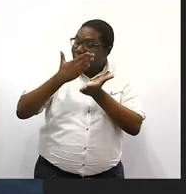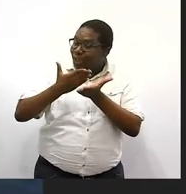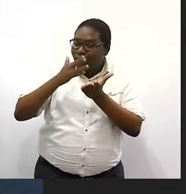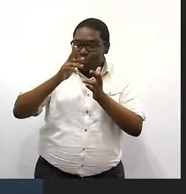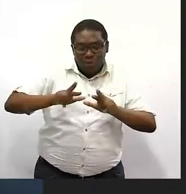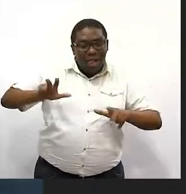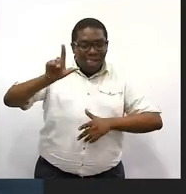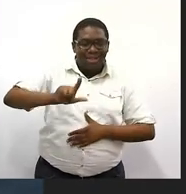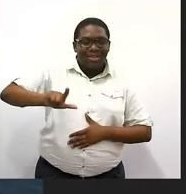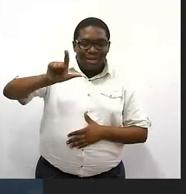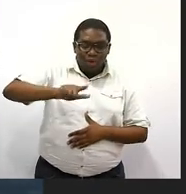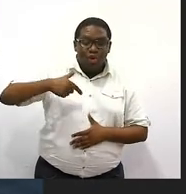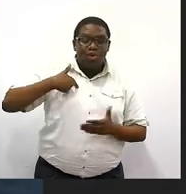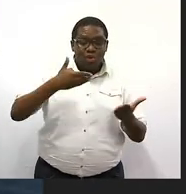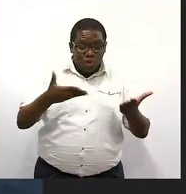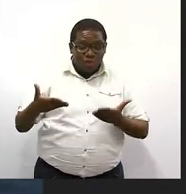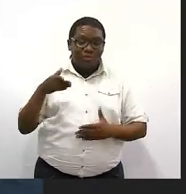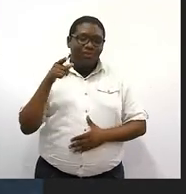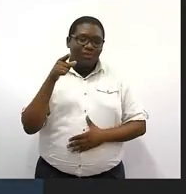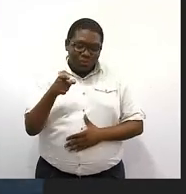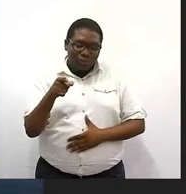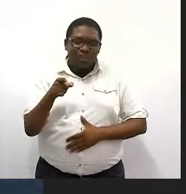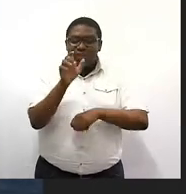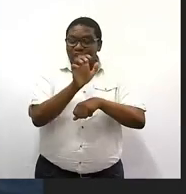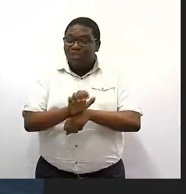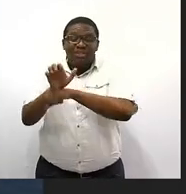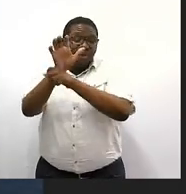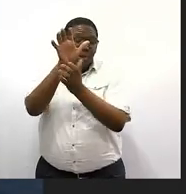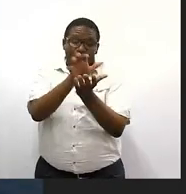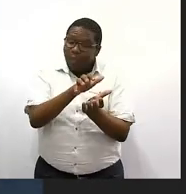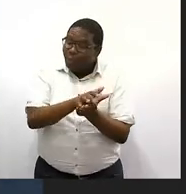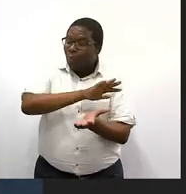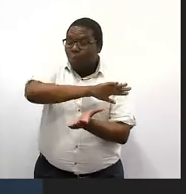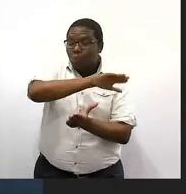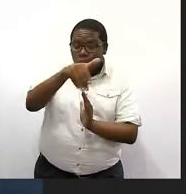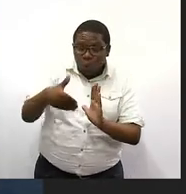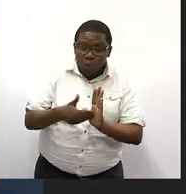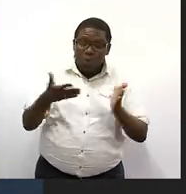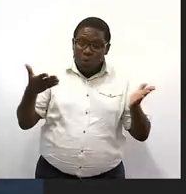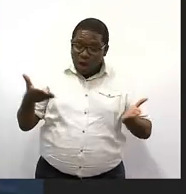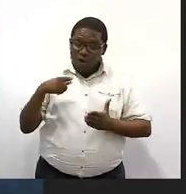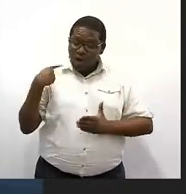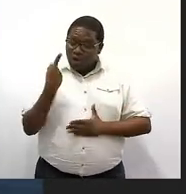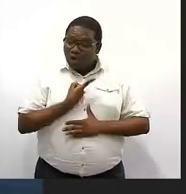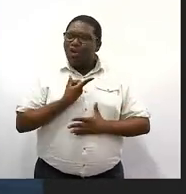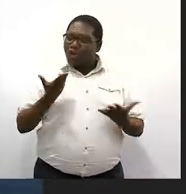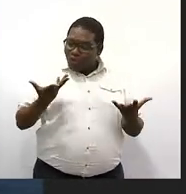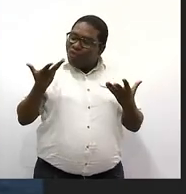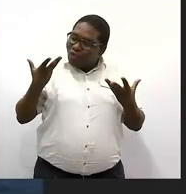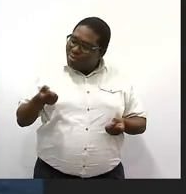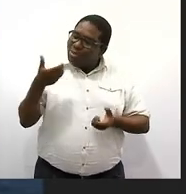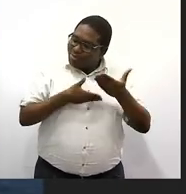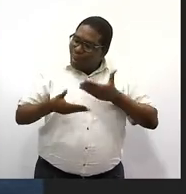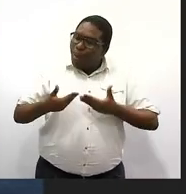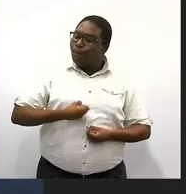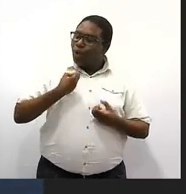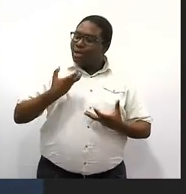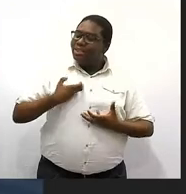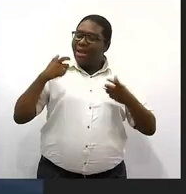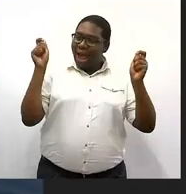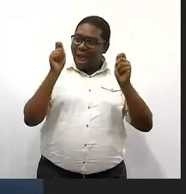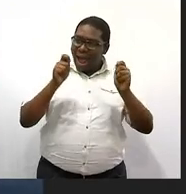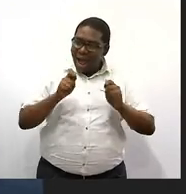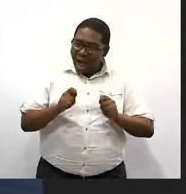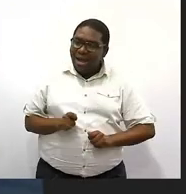literatura. E eu convido você, de todo o estado de Pernambuco, a entrar nesse clima de poesia, nesse clima de arte, nesse clima